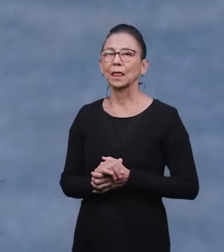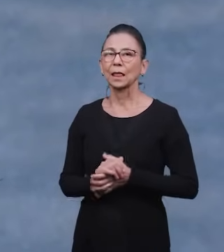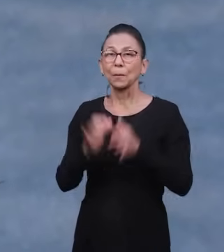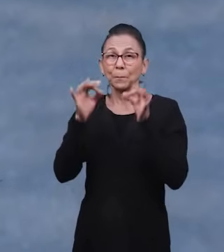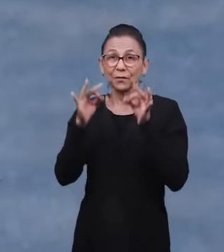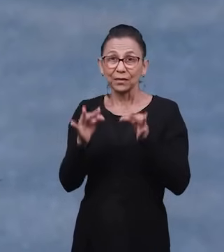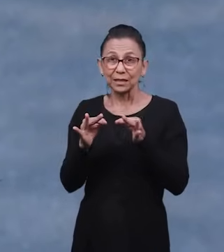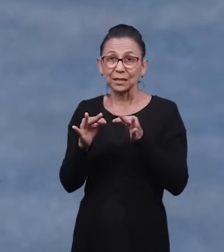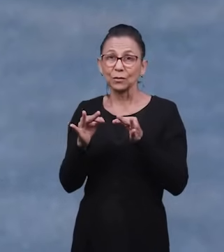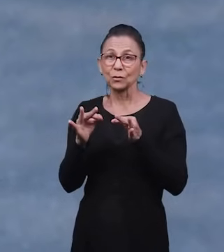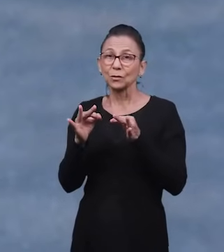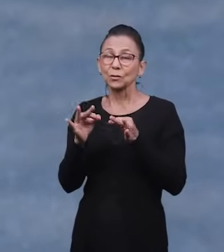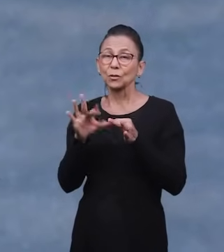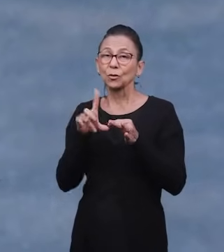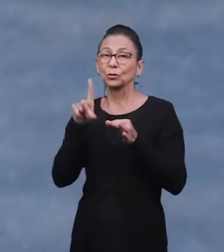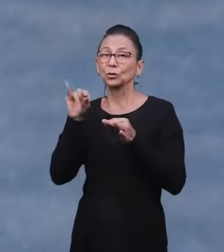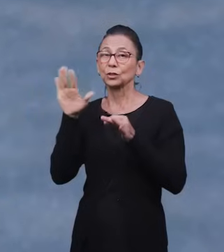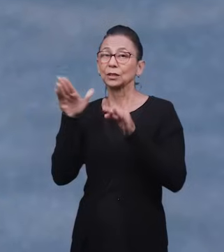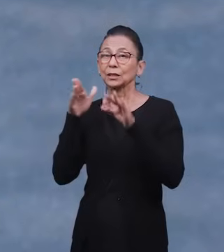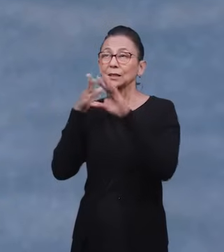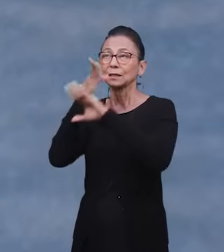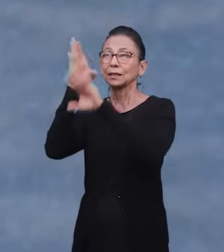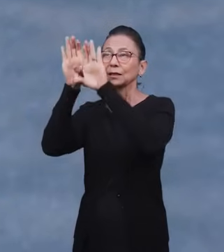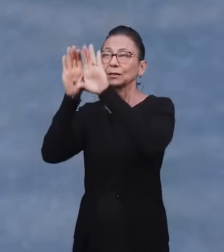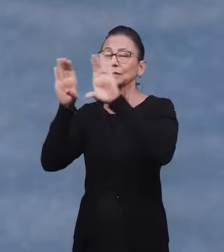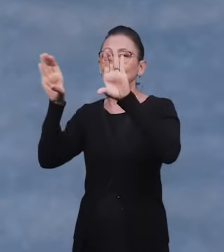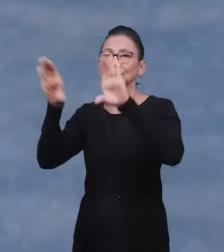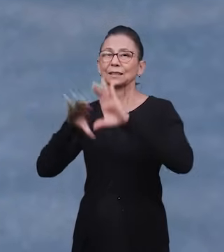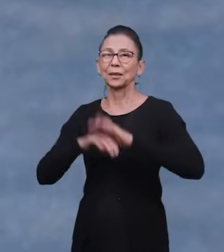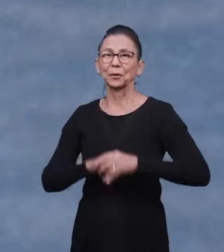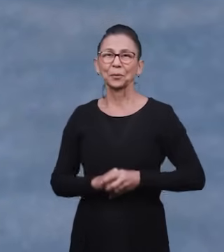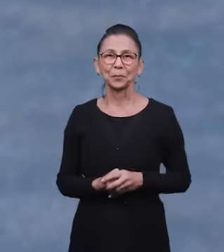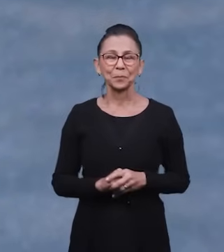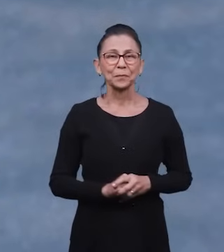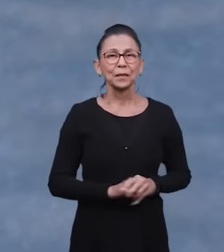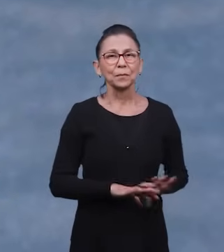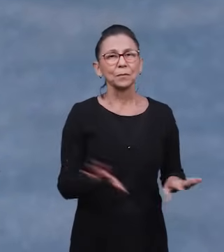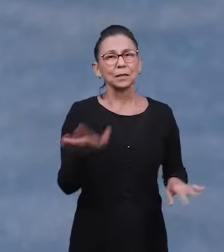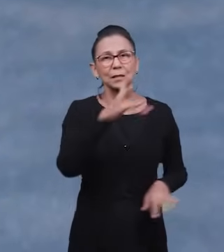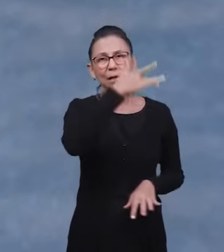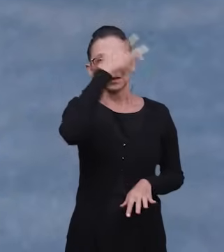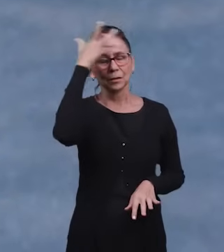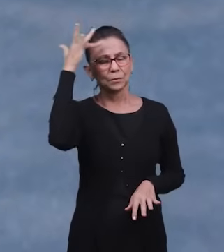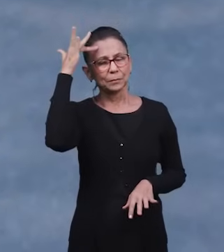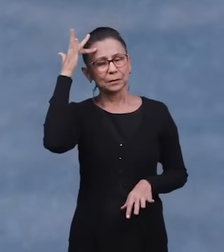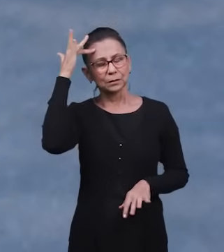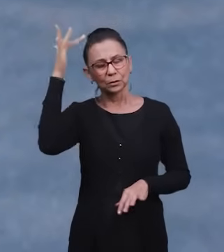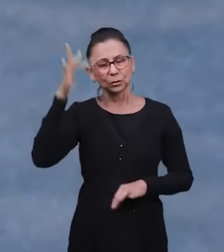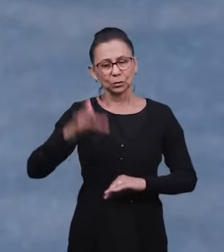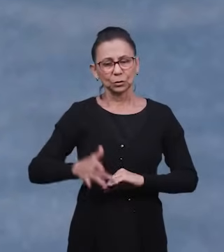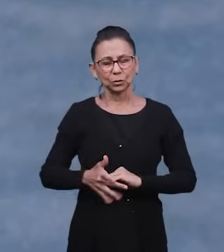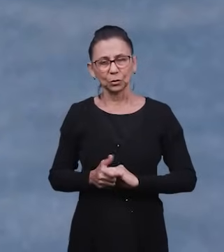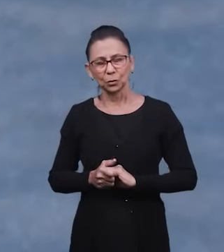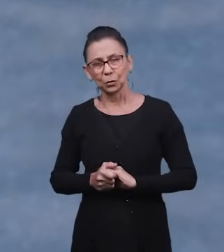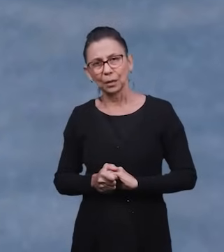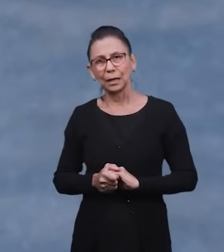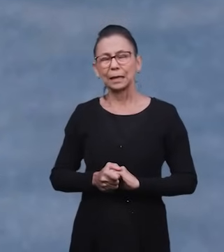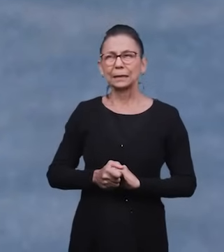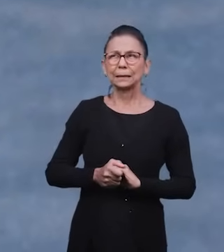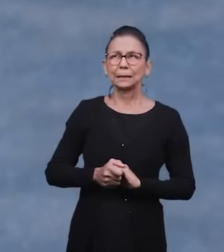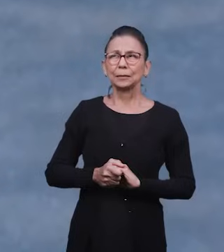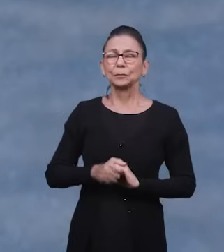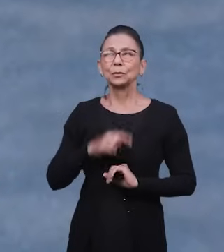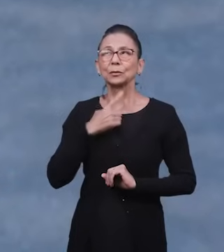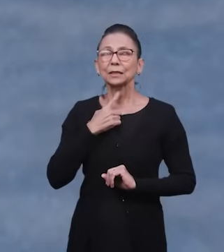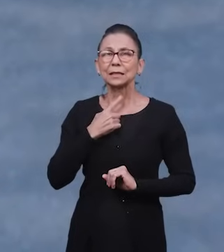o pecado deliberado, voluntário, que o texto fala em Hebreus 10, 26, aquele que voluntariamente, não, o meu propósito, o